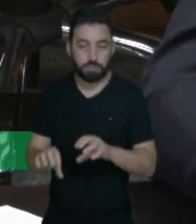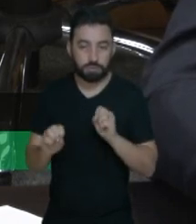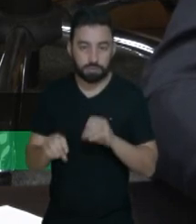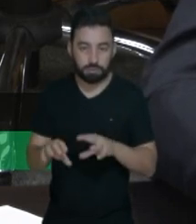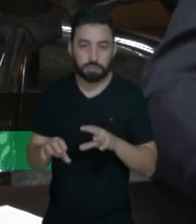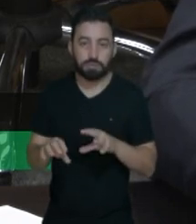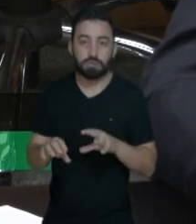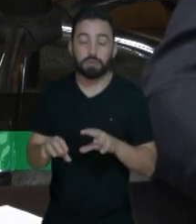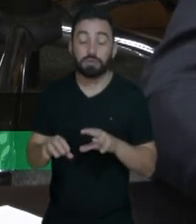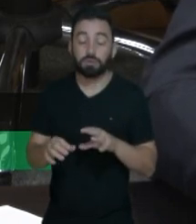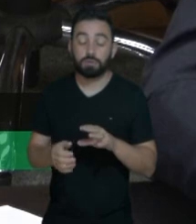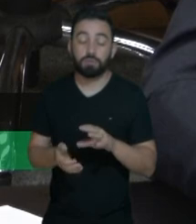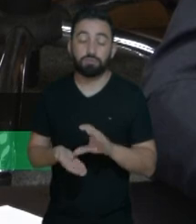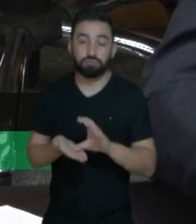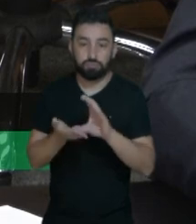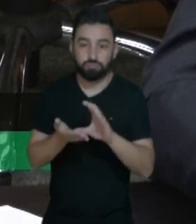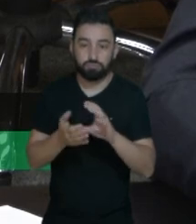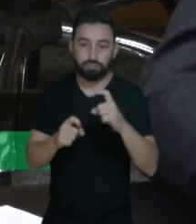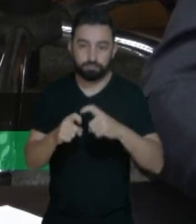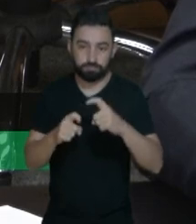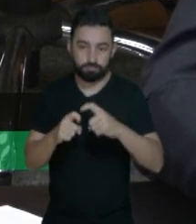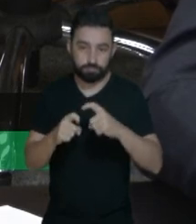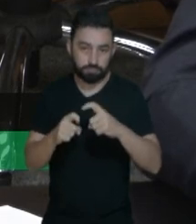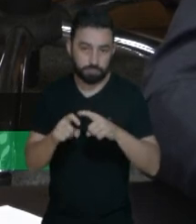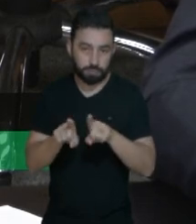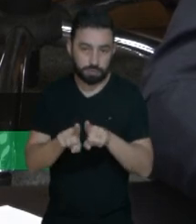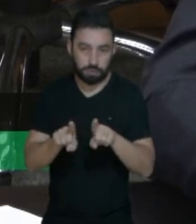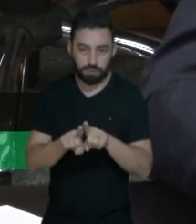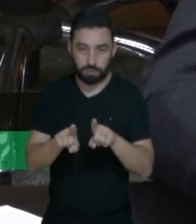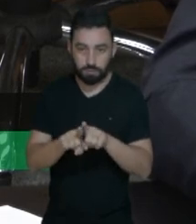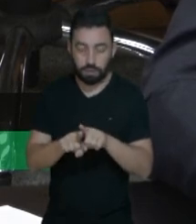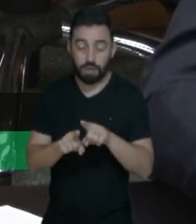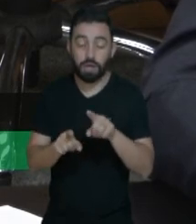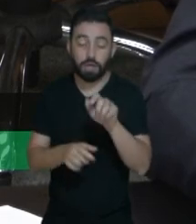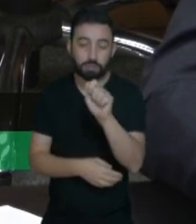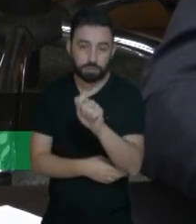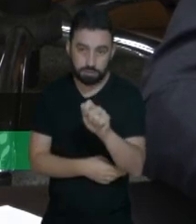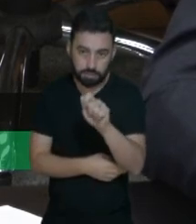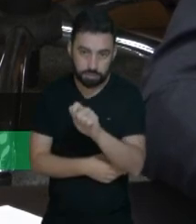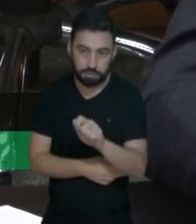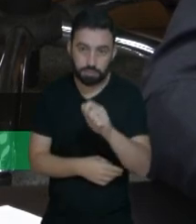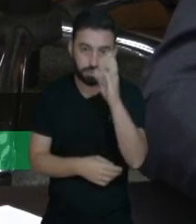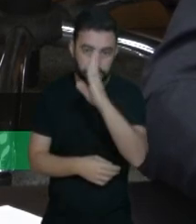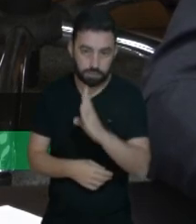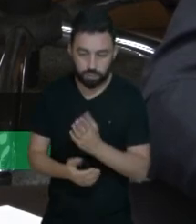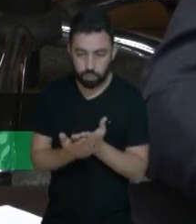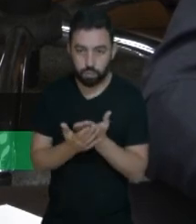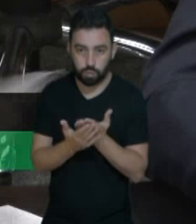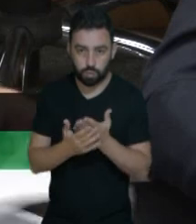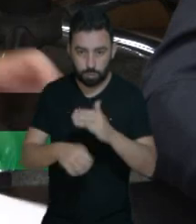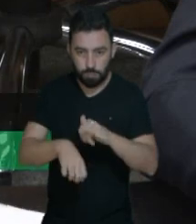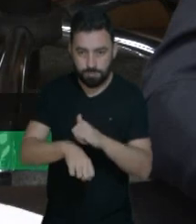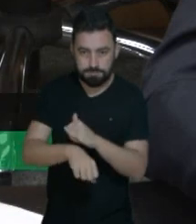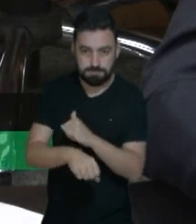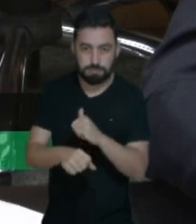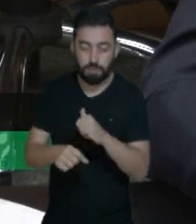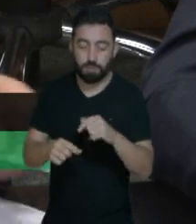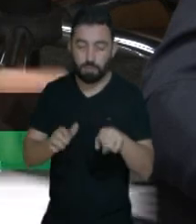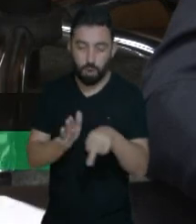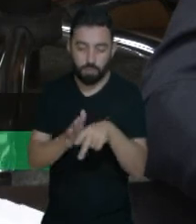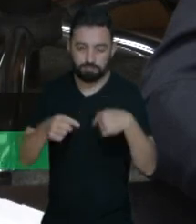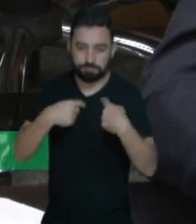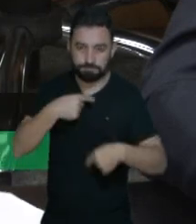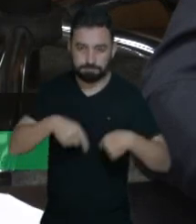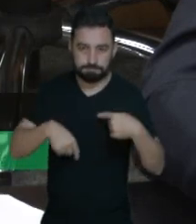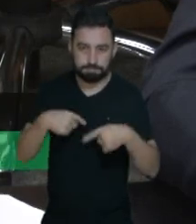Conselho Regional de Medicina Associação Brasileira para o estudo da obesidade da síndrome metabólica